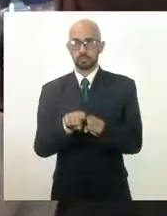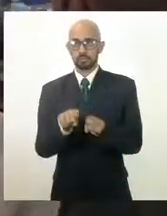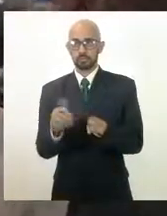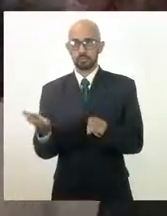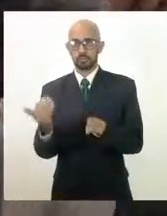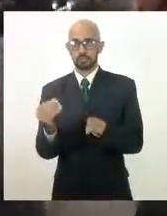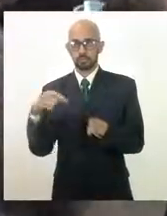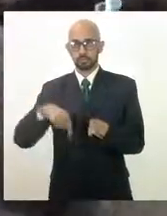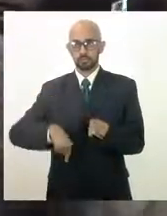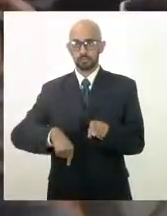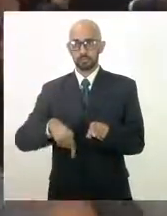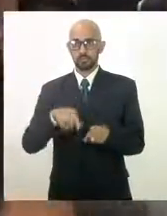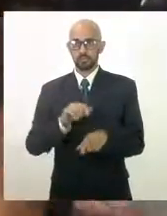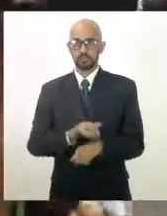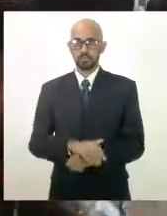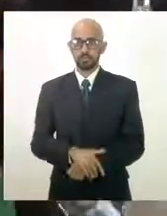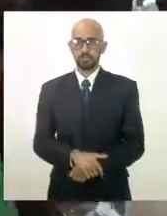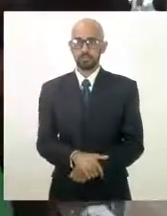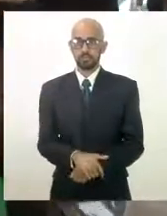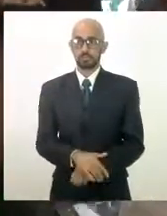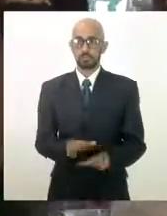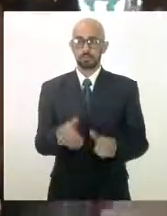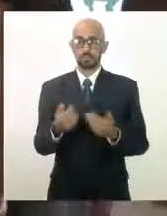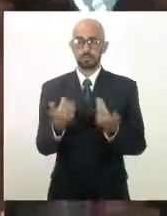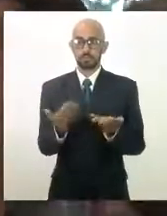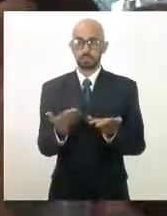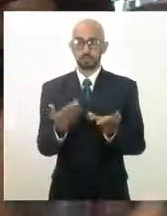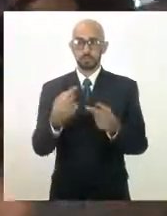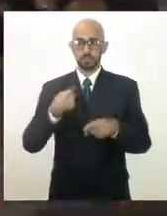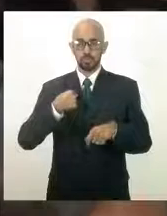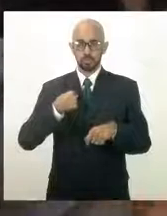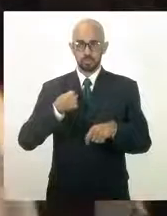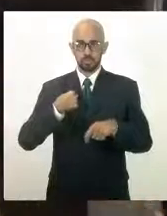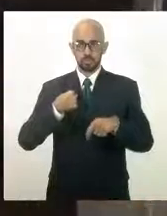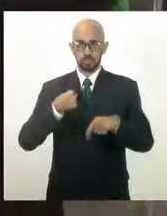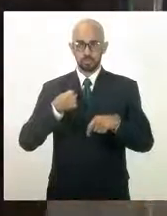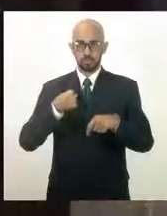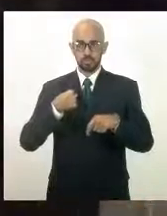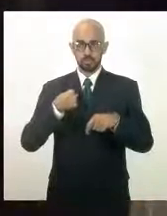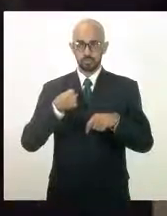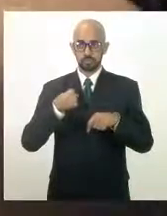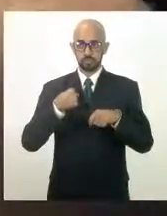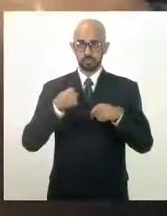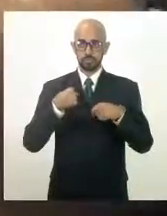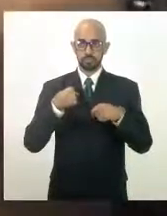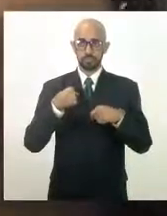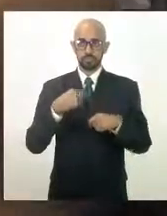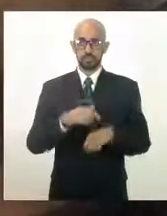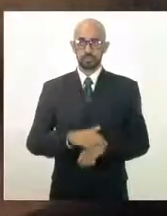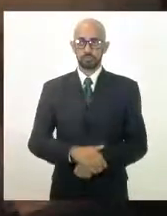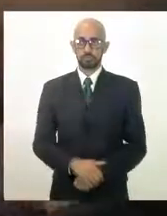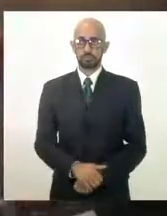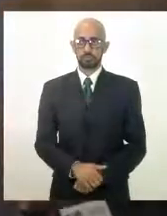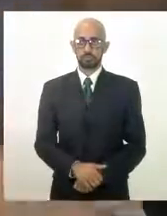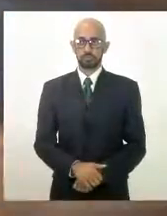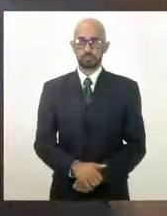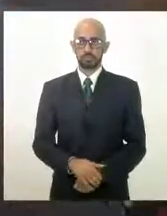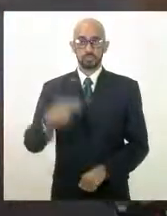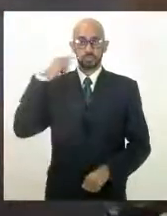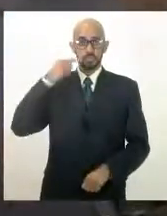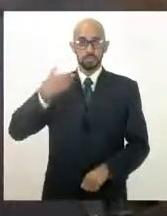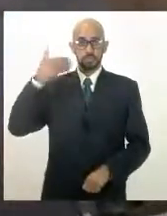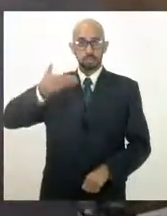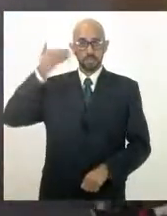Fica aqui mesmo. Bem, eu... Oi. Na última semana